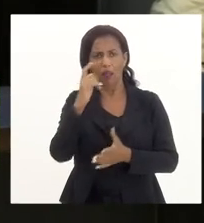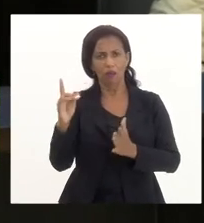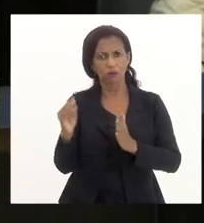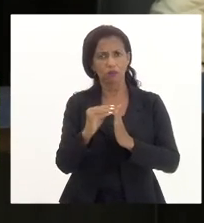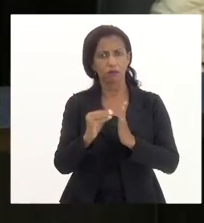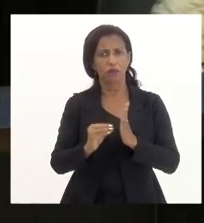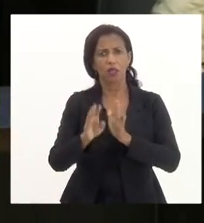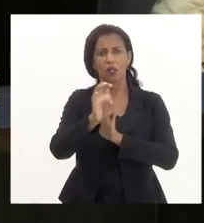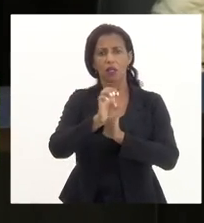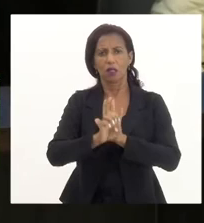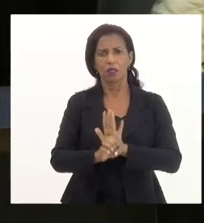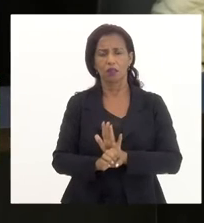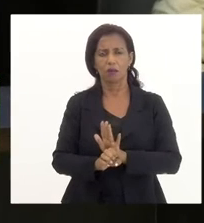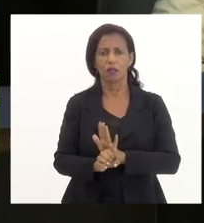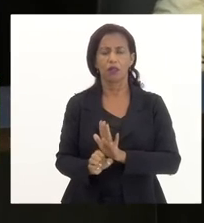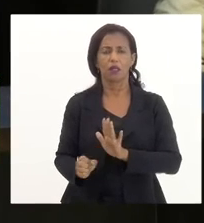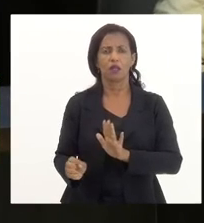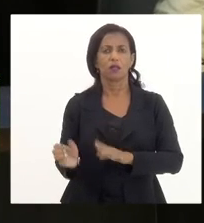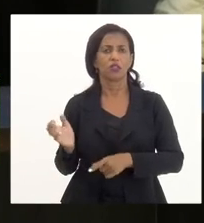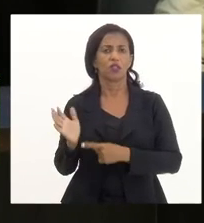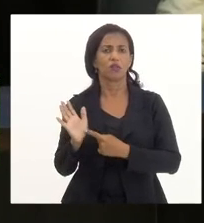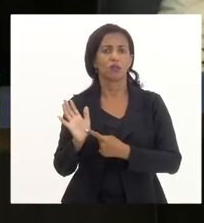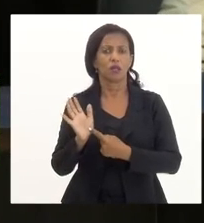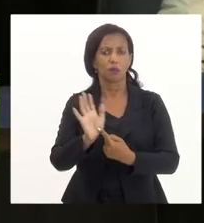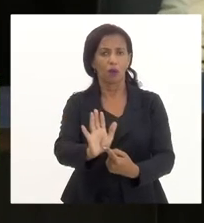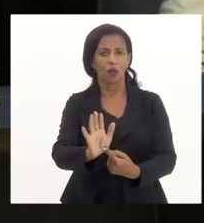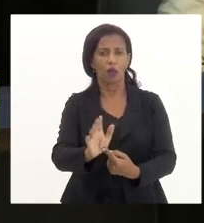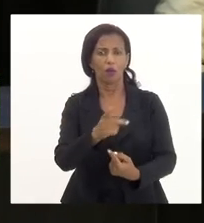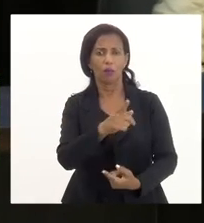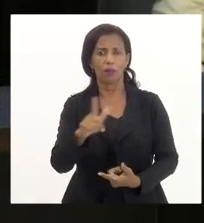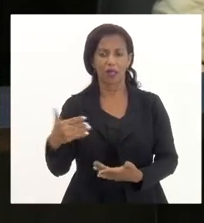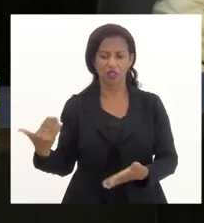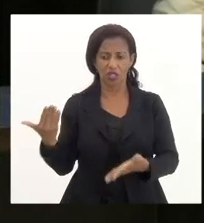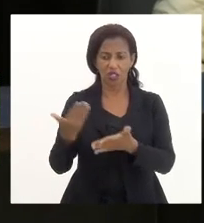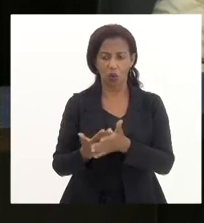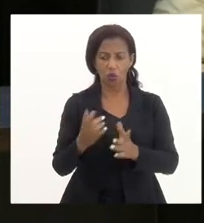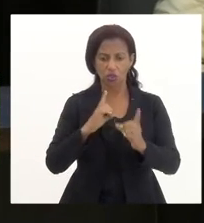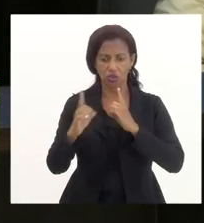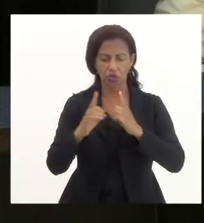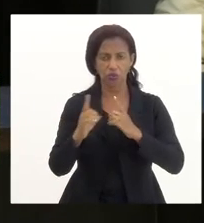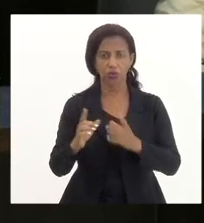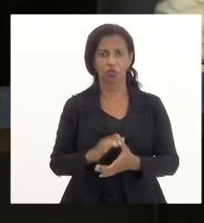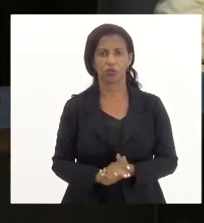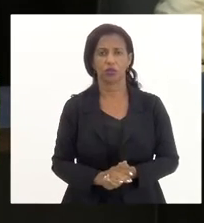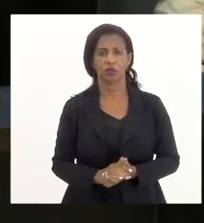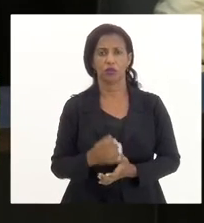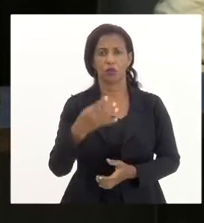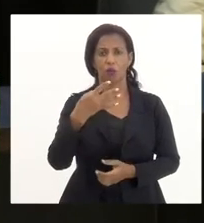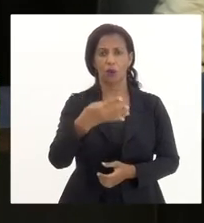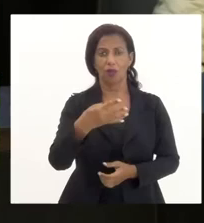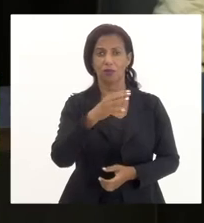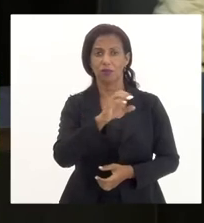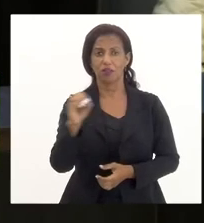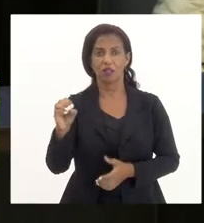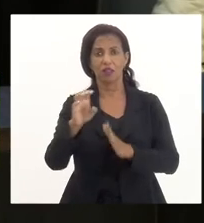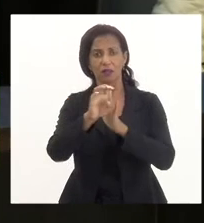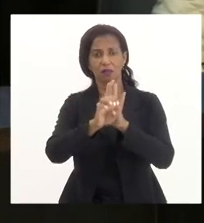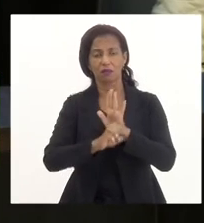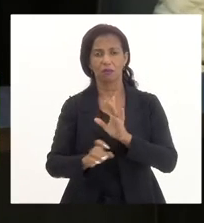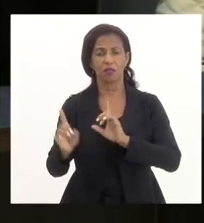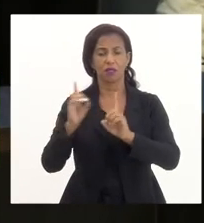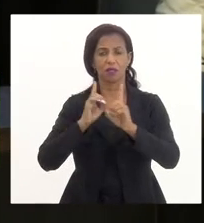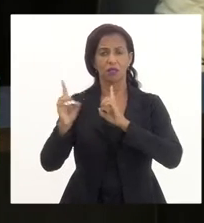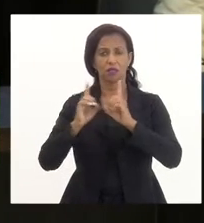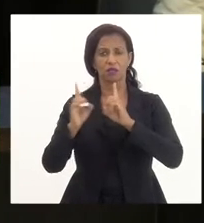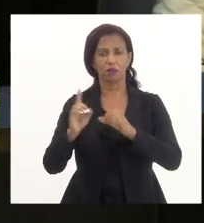as emendas deixaram de ser apresentadas anteontem ao projeto a gente já tá hoje te batendo ele são 400 emendas em debates